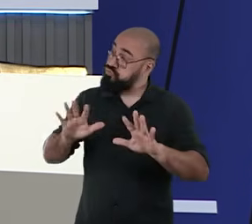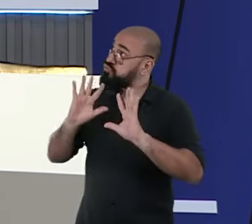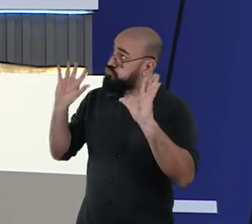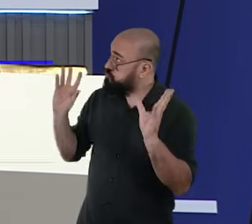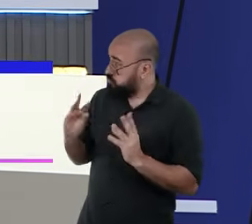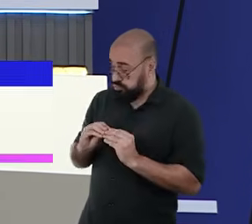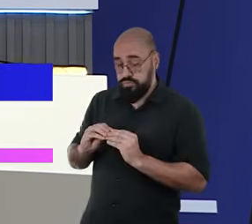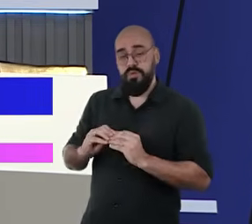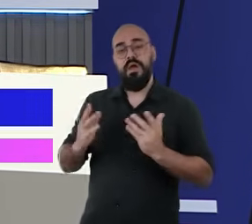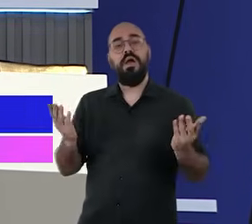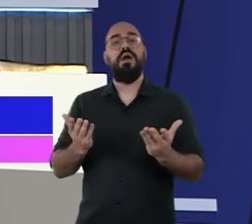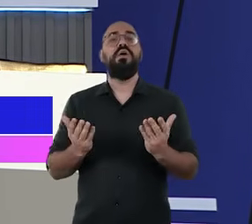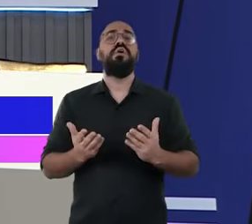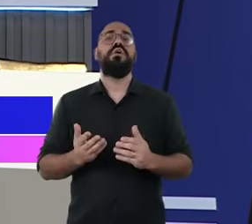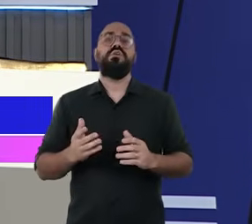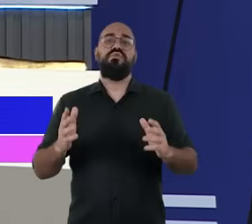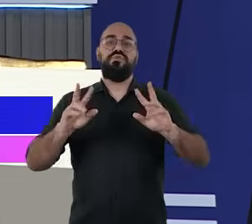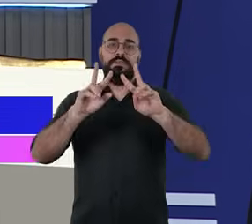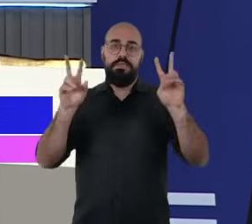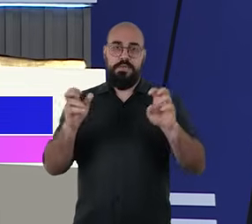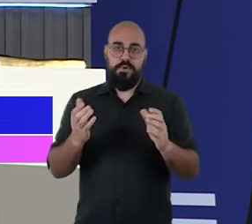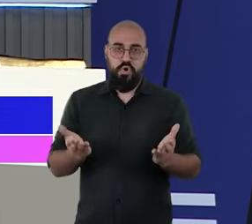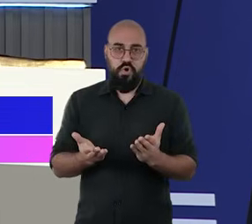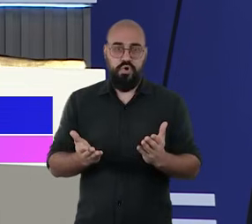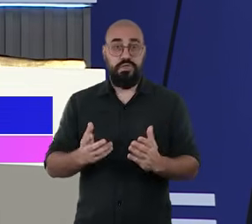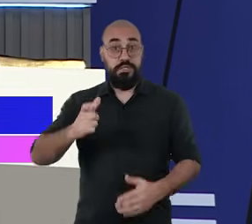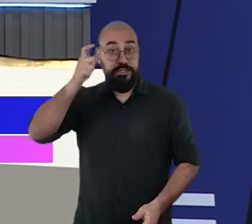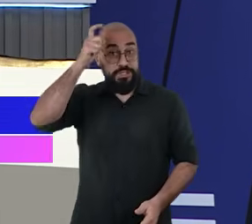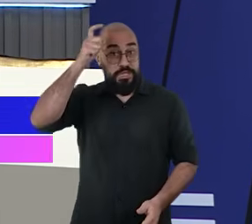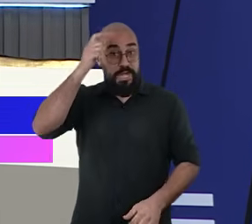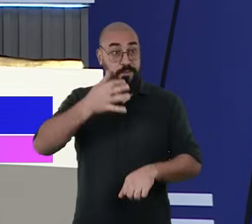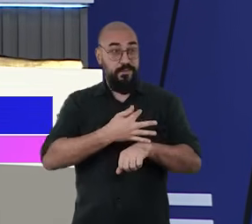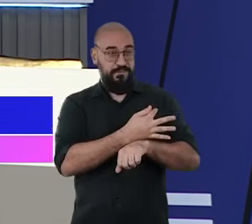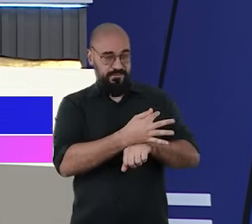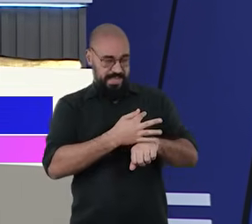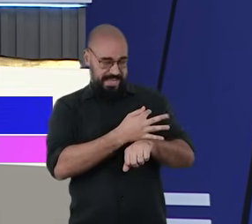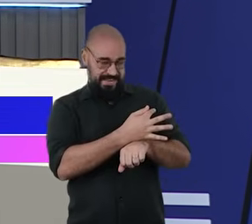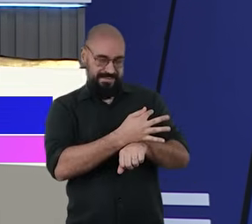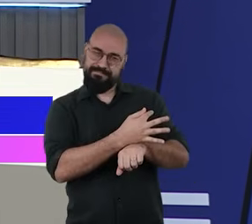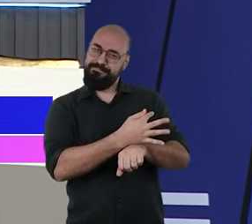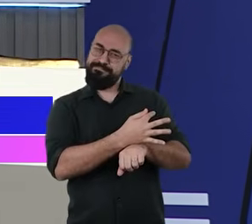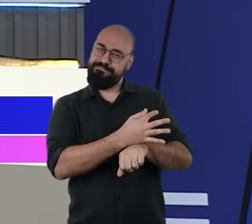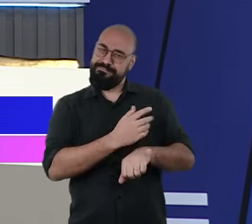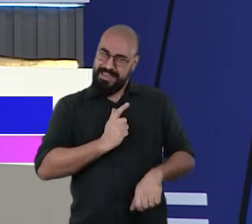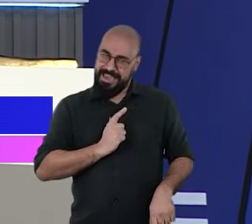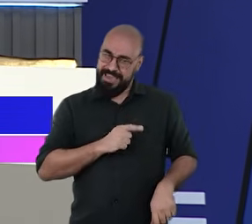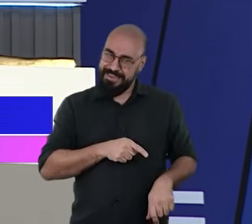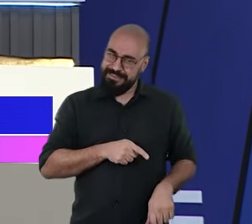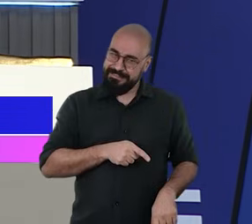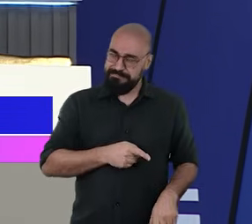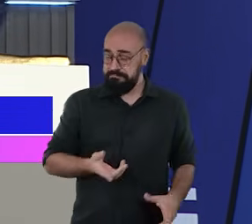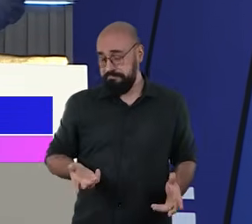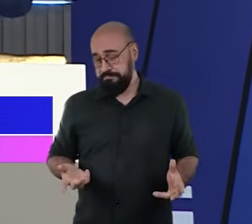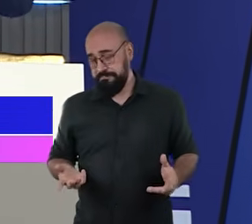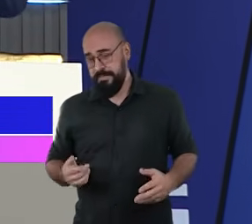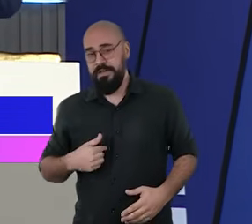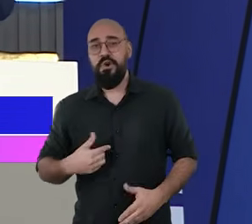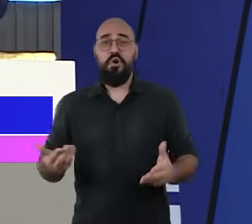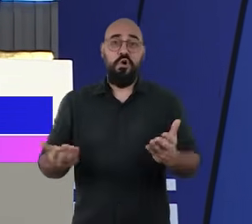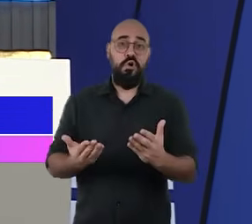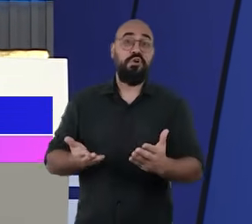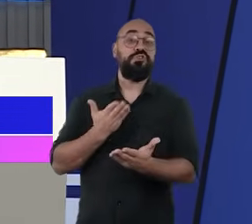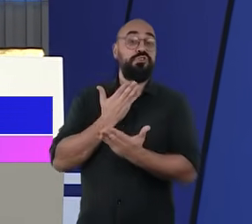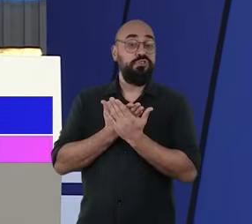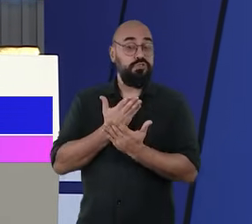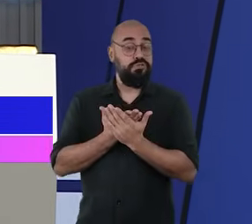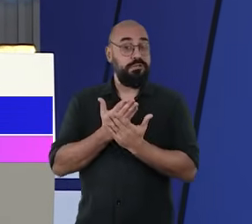prontos para o tema de hoje, que é o diabo entra em férias. Neste programa, nós vamos começar a